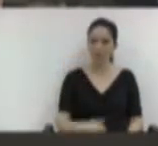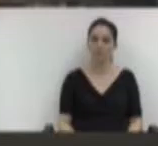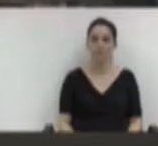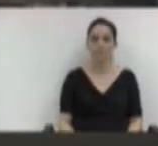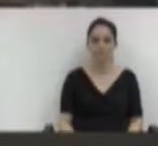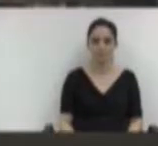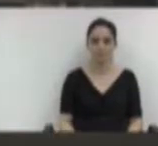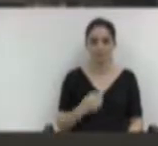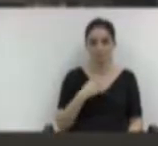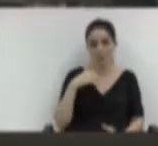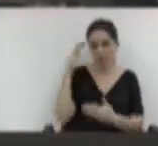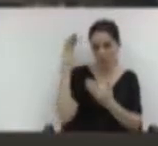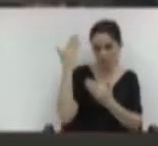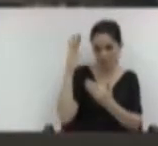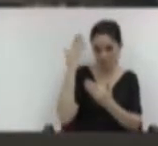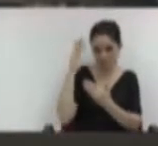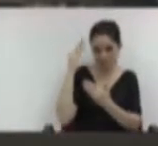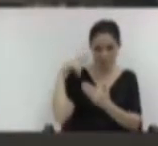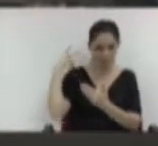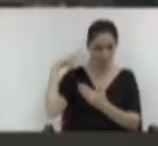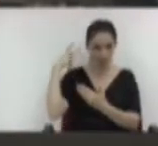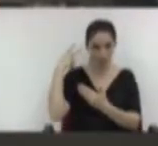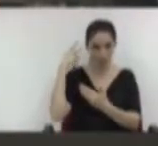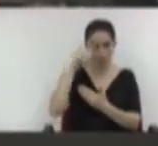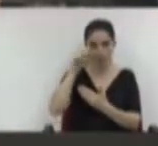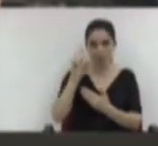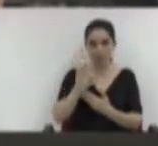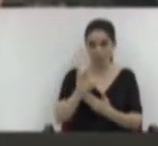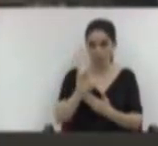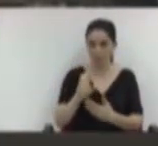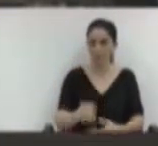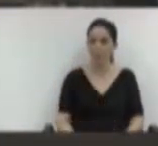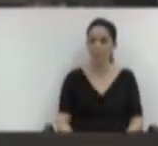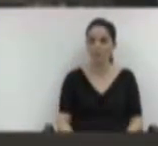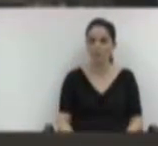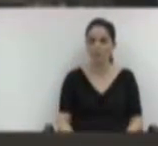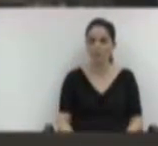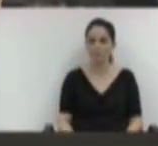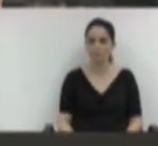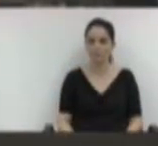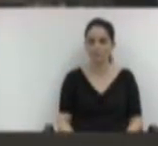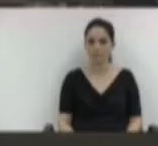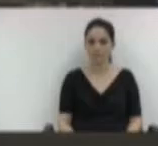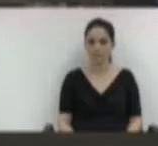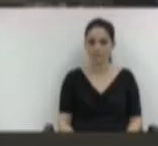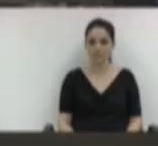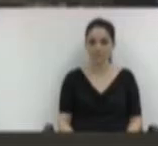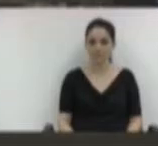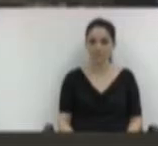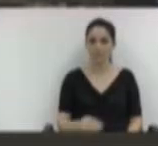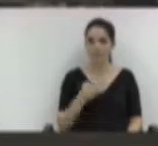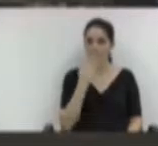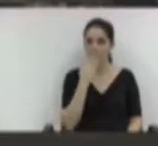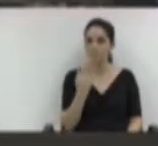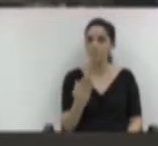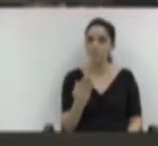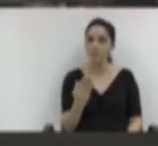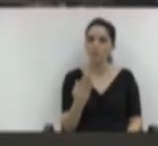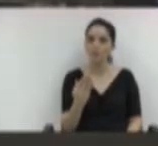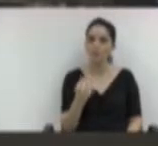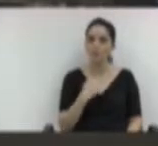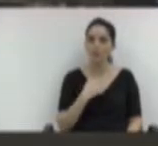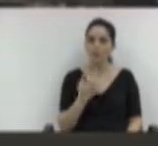quero parabenizar o vereador Zé Roberto Bernardo e solicitar até que, quando Vossa Excelência receber a cópia, para que